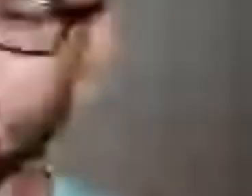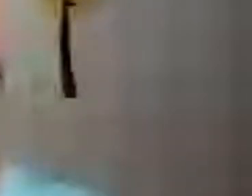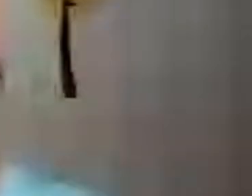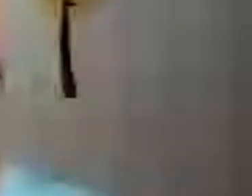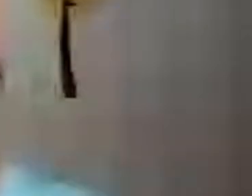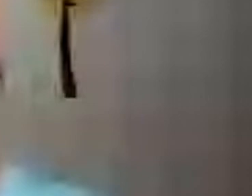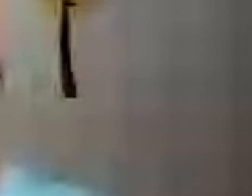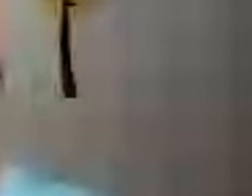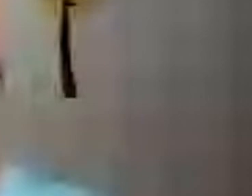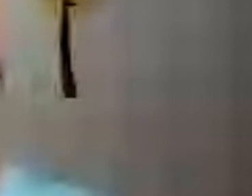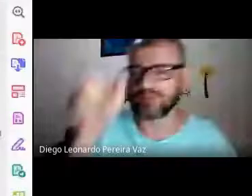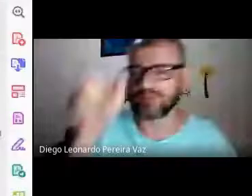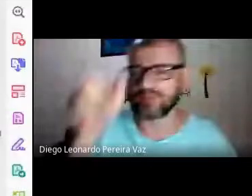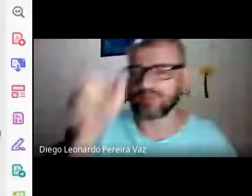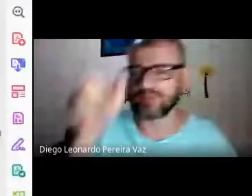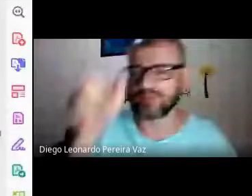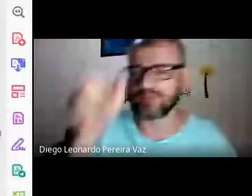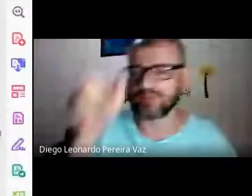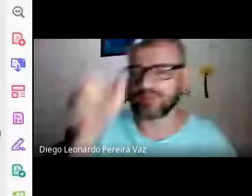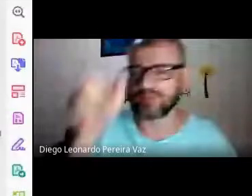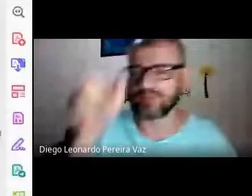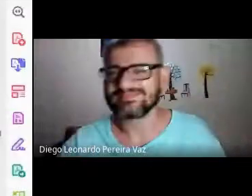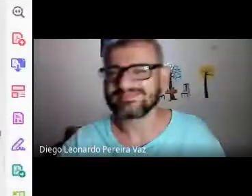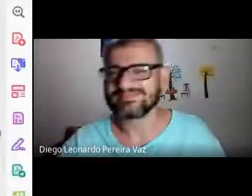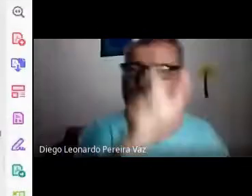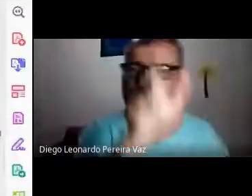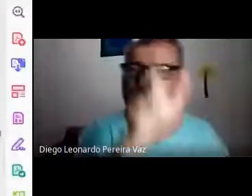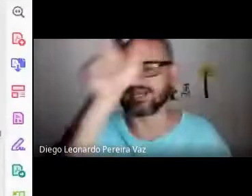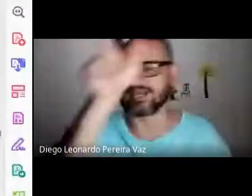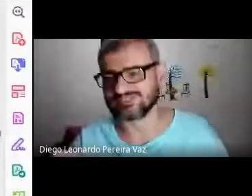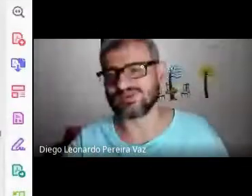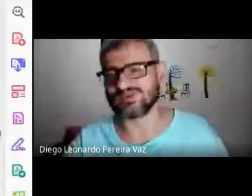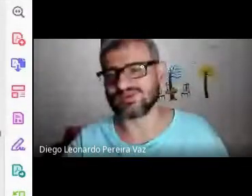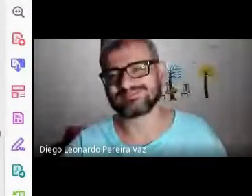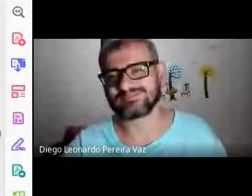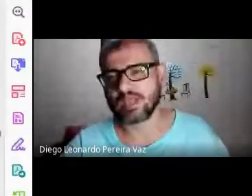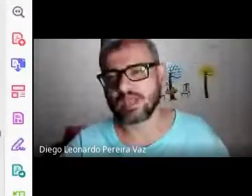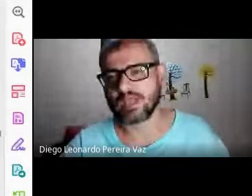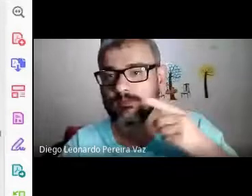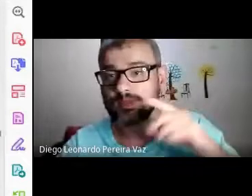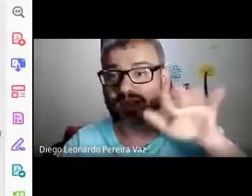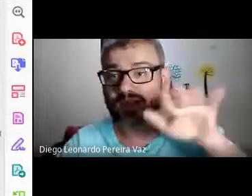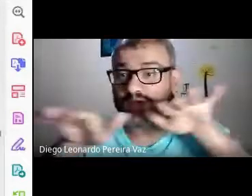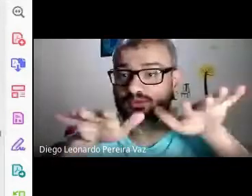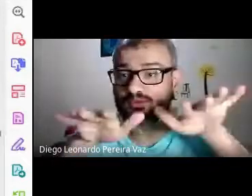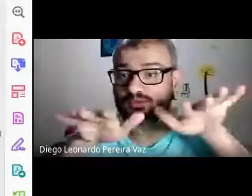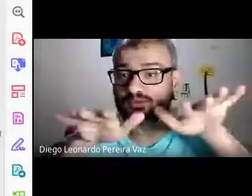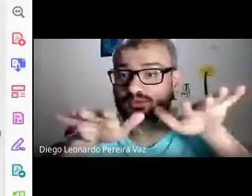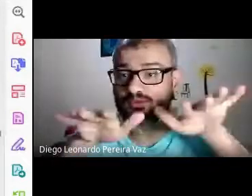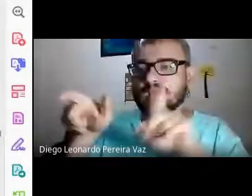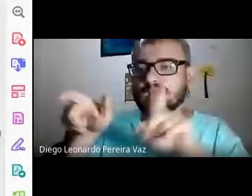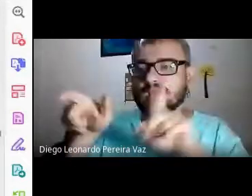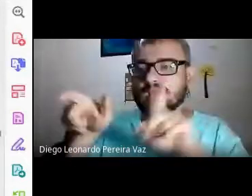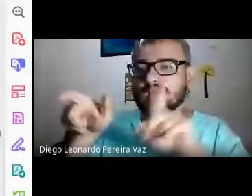dois pessoa, Melena. Tu és pessoa, porque não foi